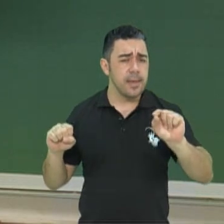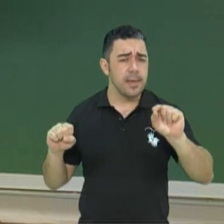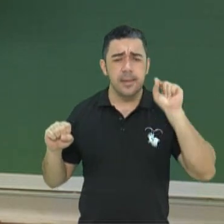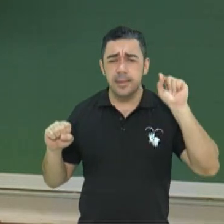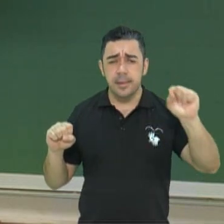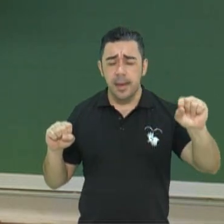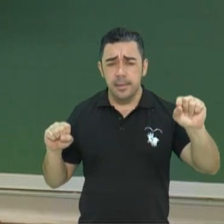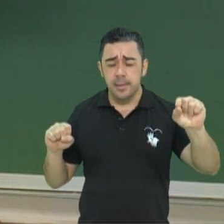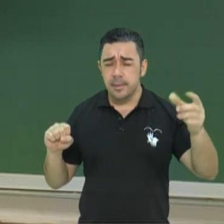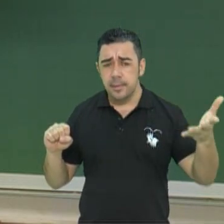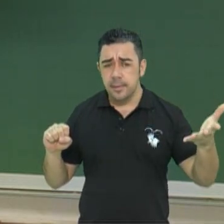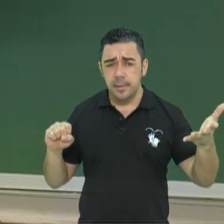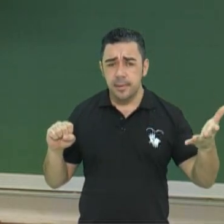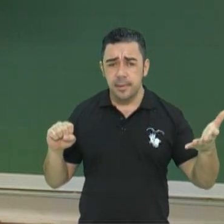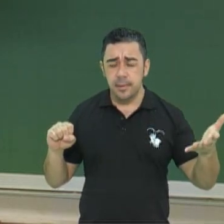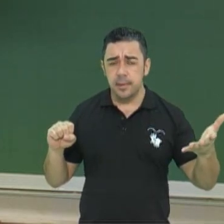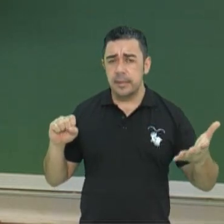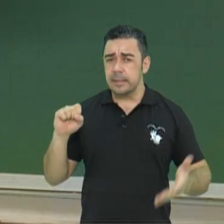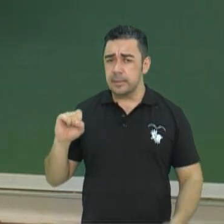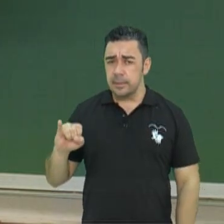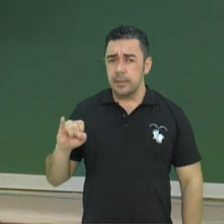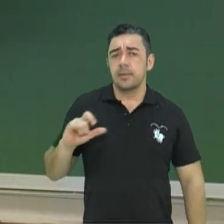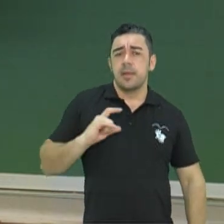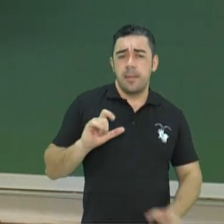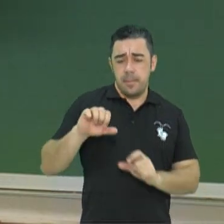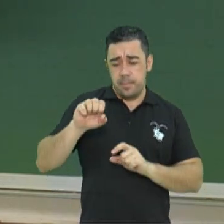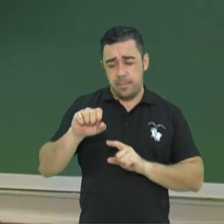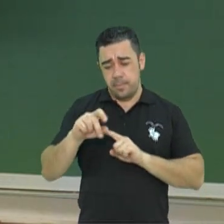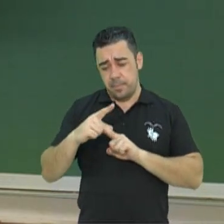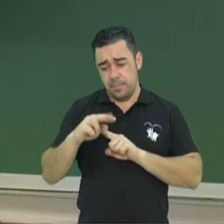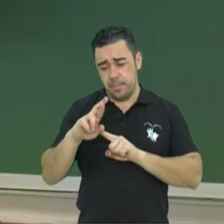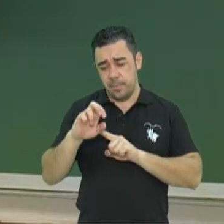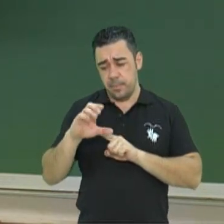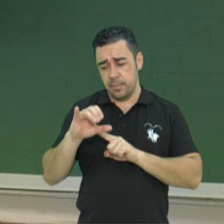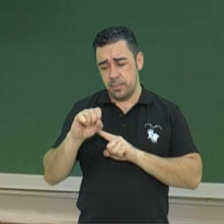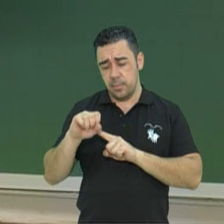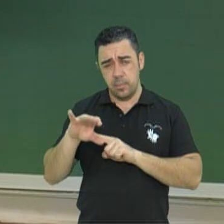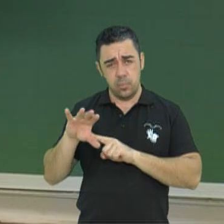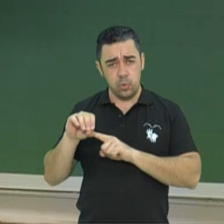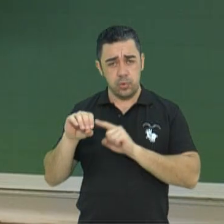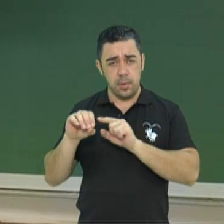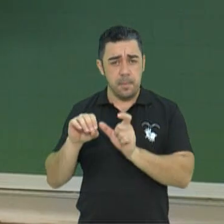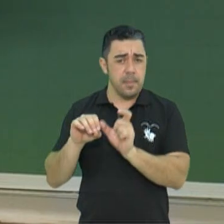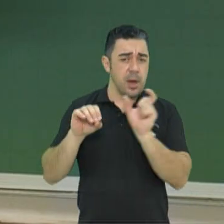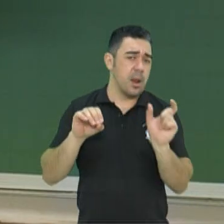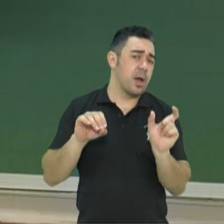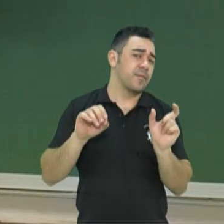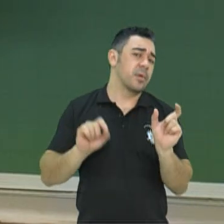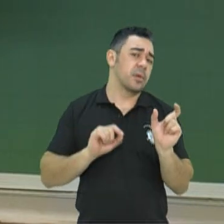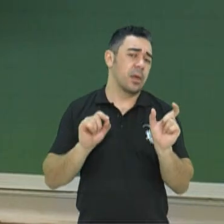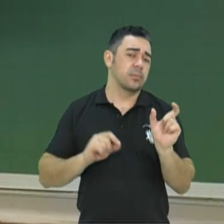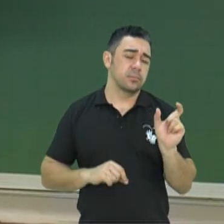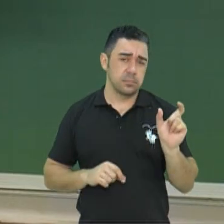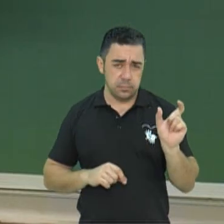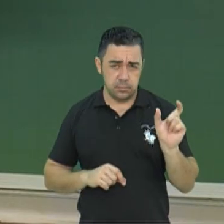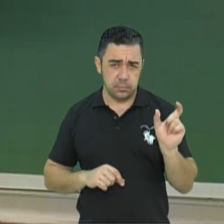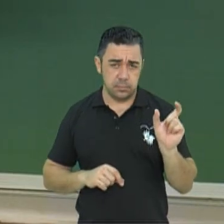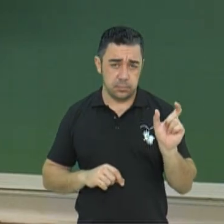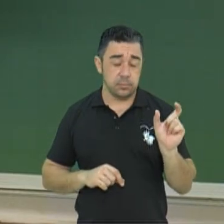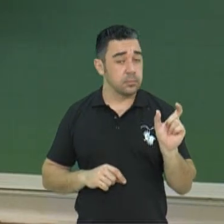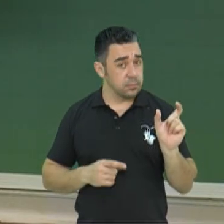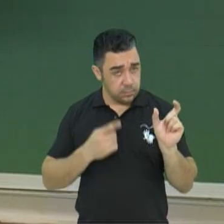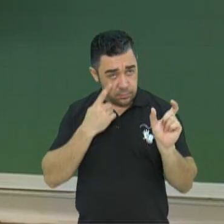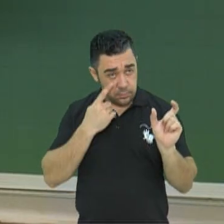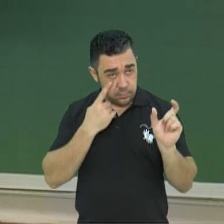Quem precisamos? Se tivesse que ter uma palavrinha aqui antes deste verbo, qual seria essa palavrinha?